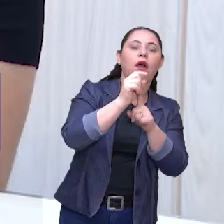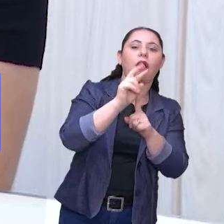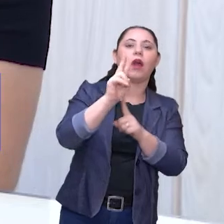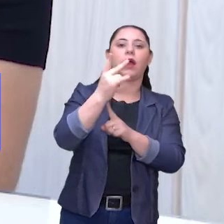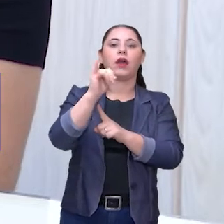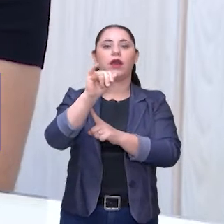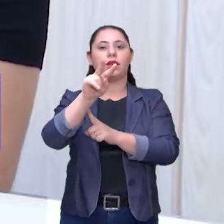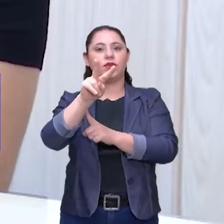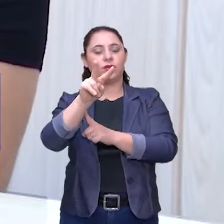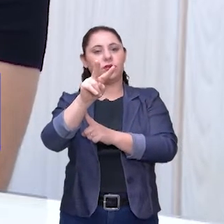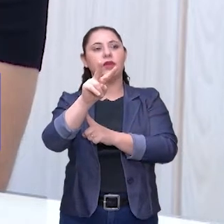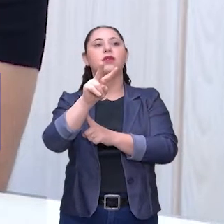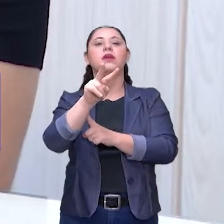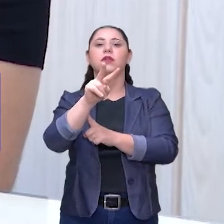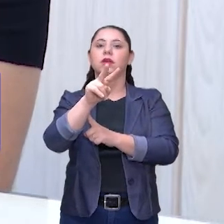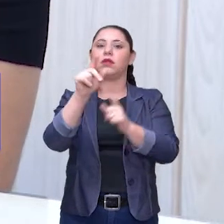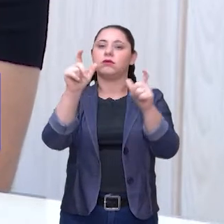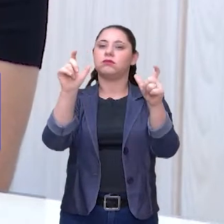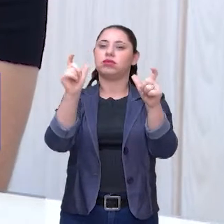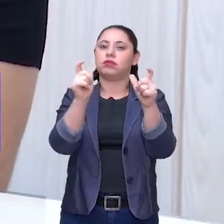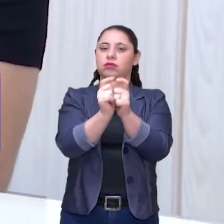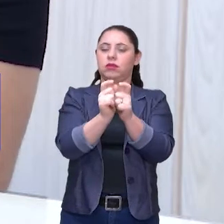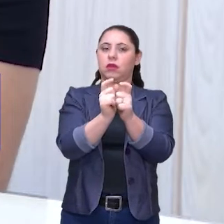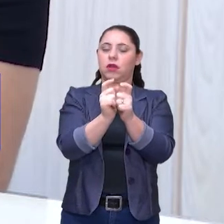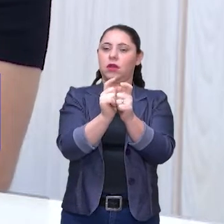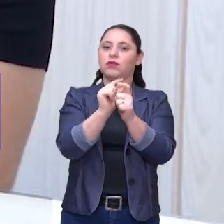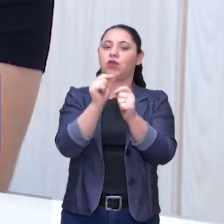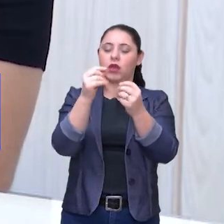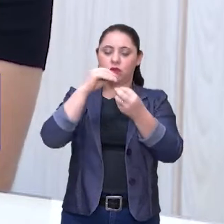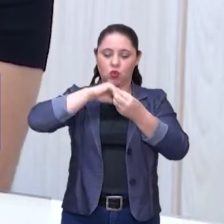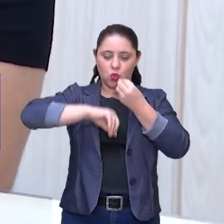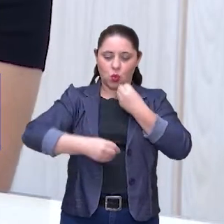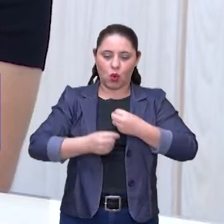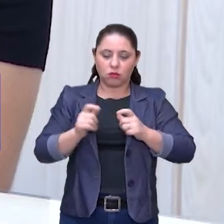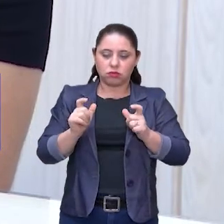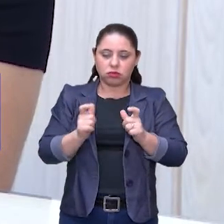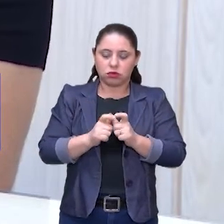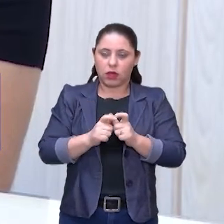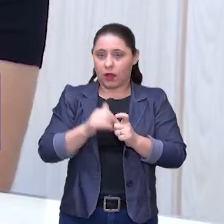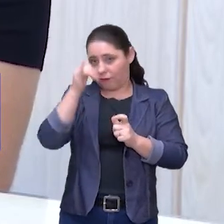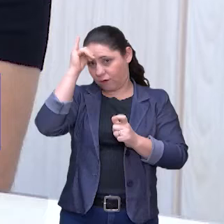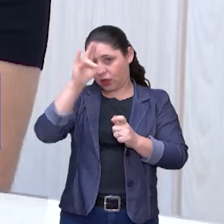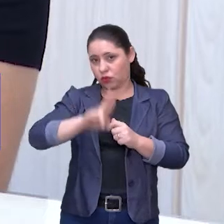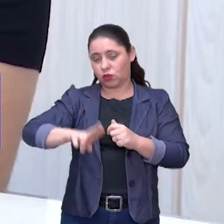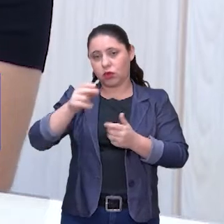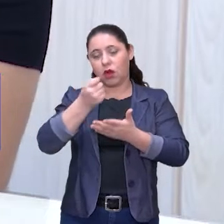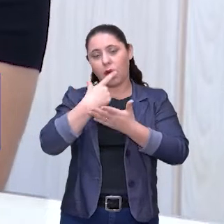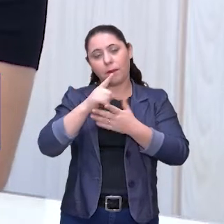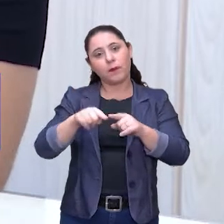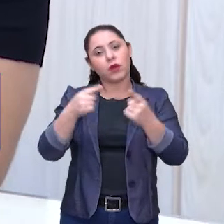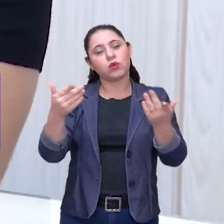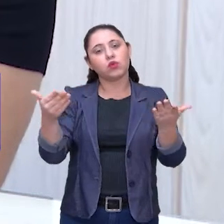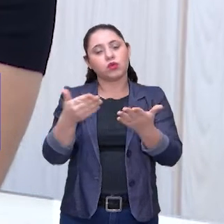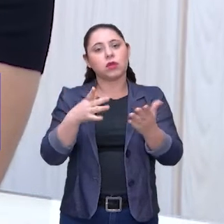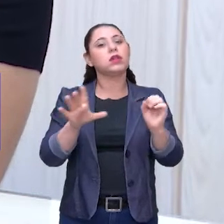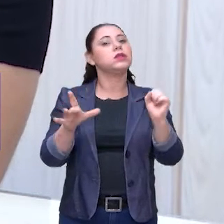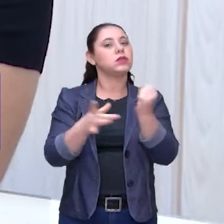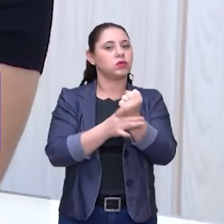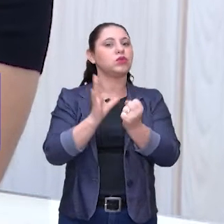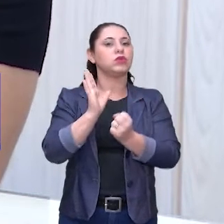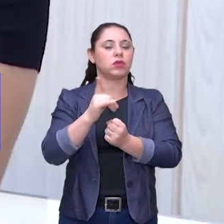hepatite C, hepatite B, HIV. Como ele diminui a imunidade, geralmente a gente evita usar